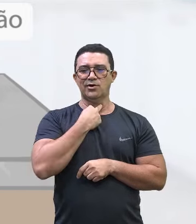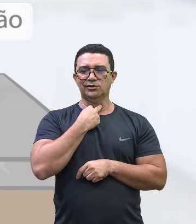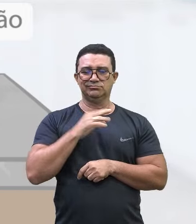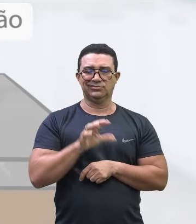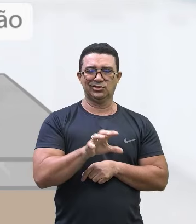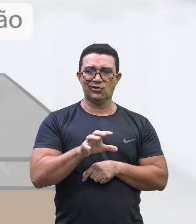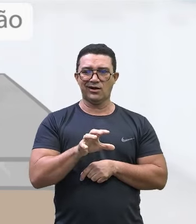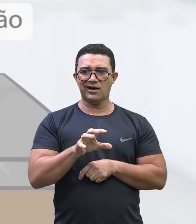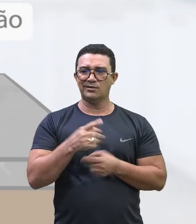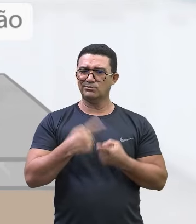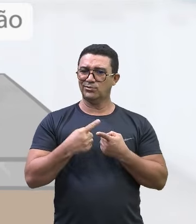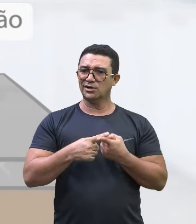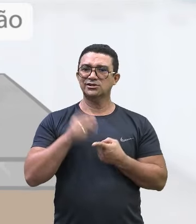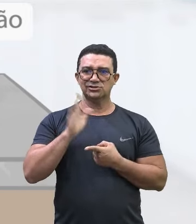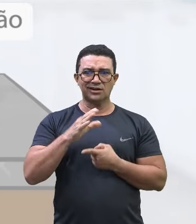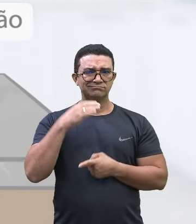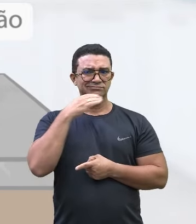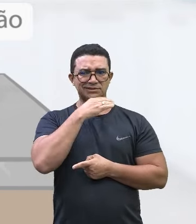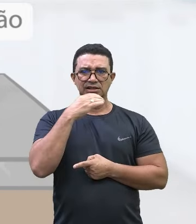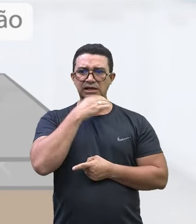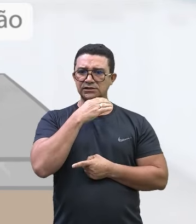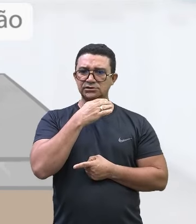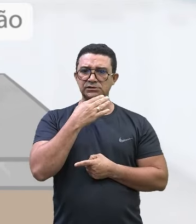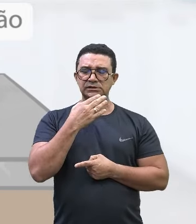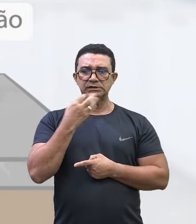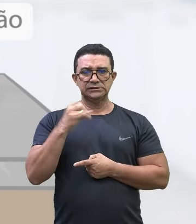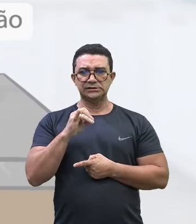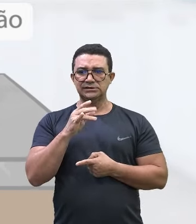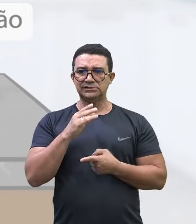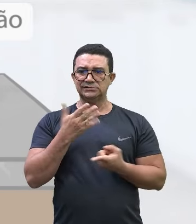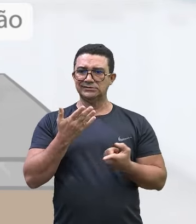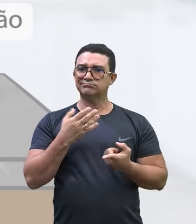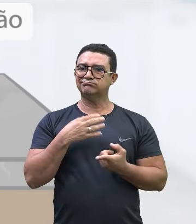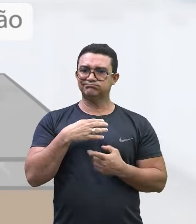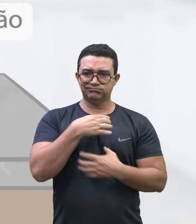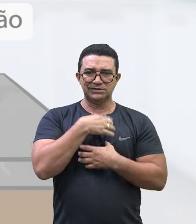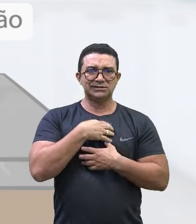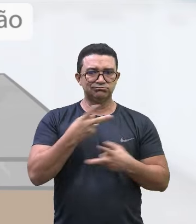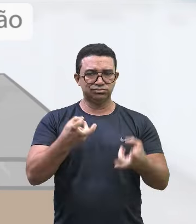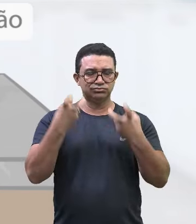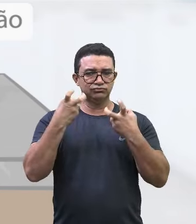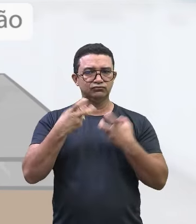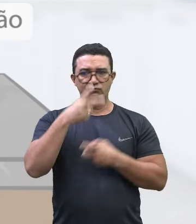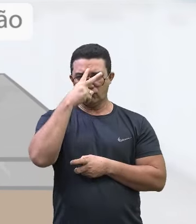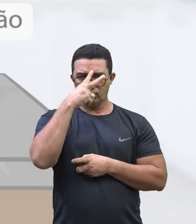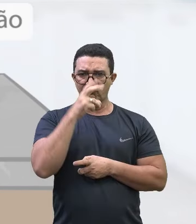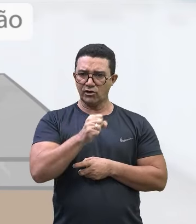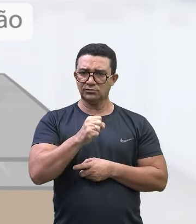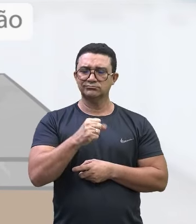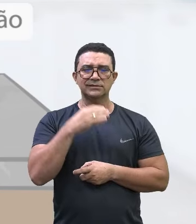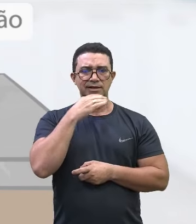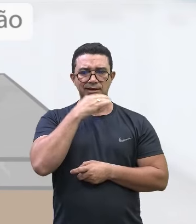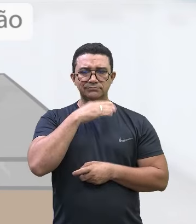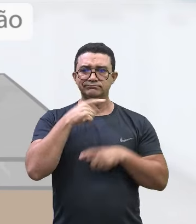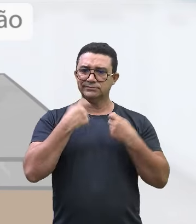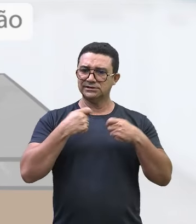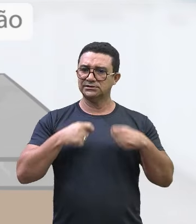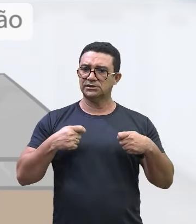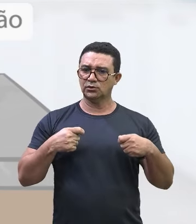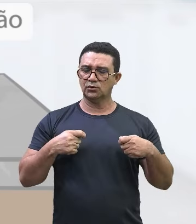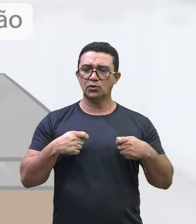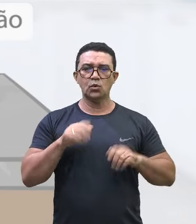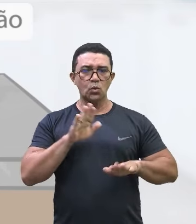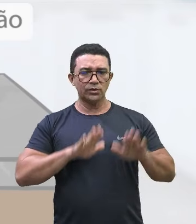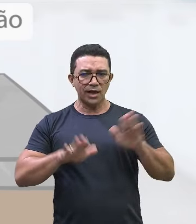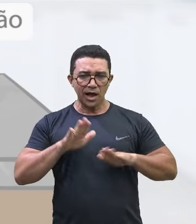já está cheio de calor. Se você tocar, vai ficar muito quente, né? Então tem que ter cuidado e